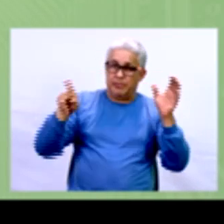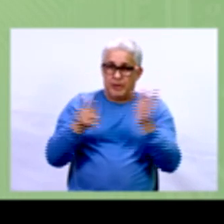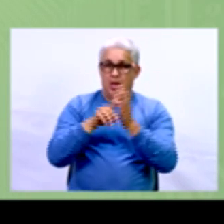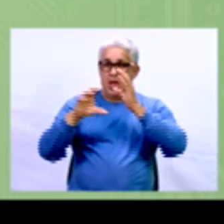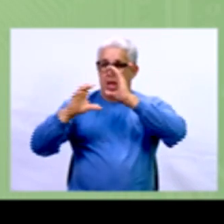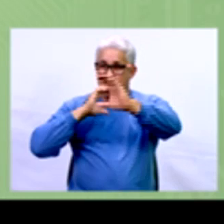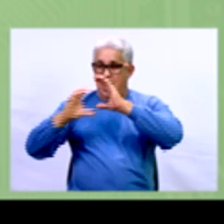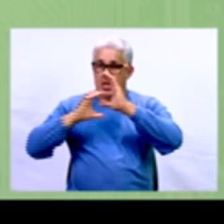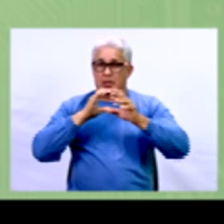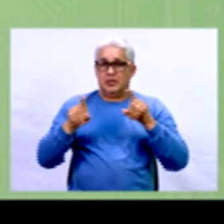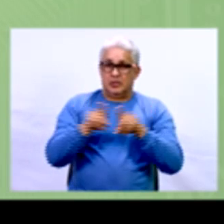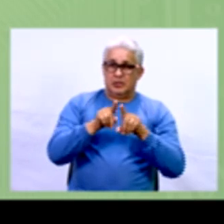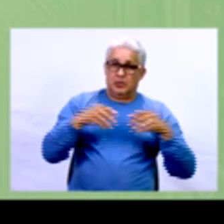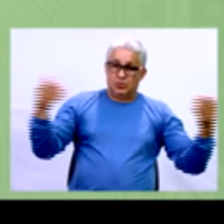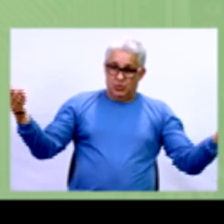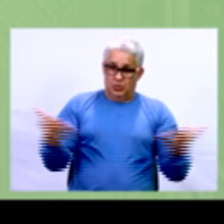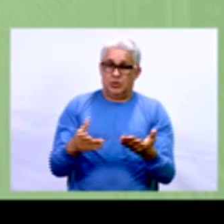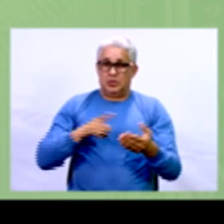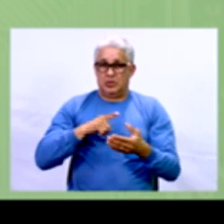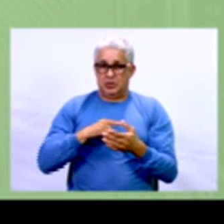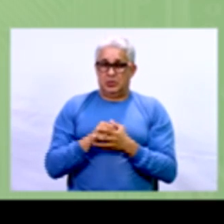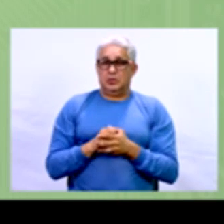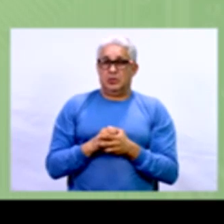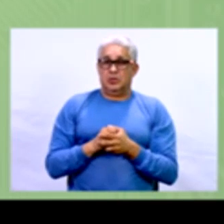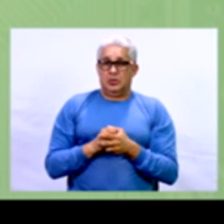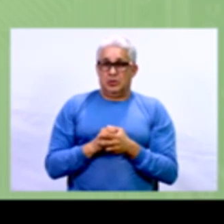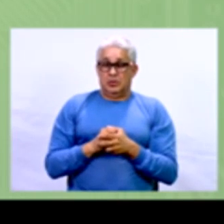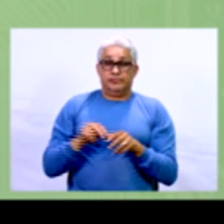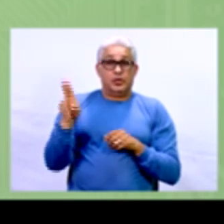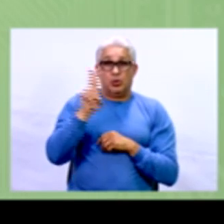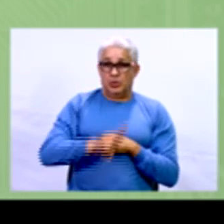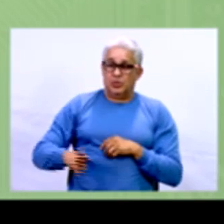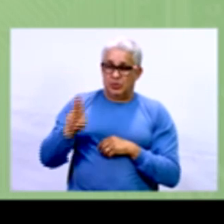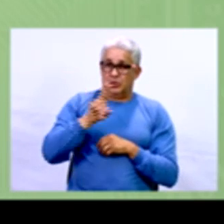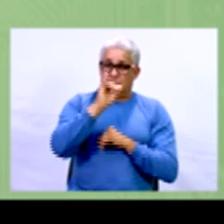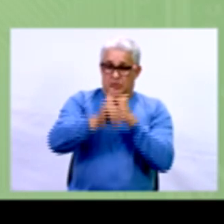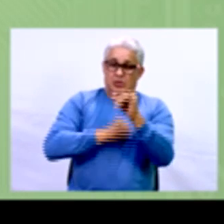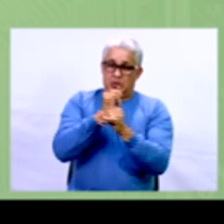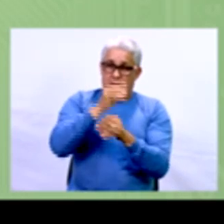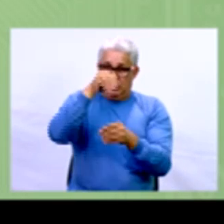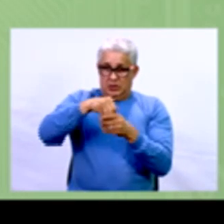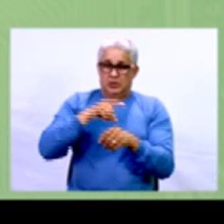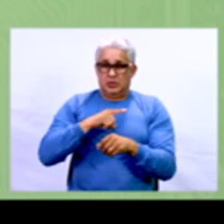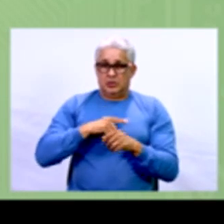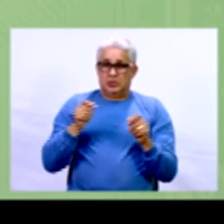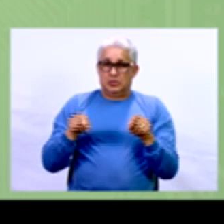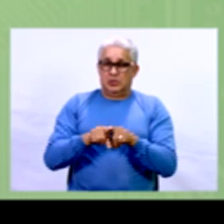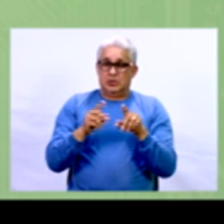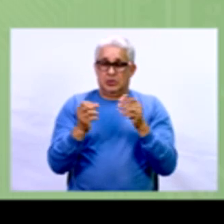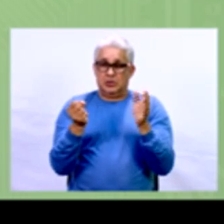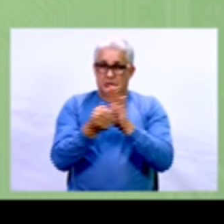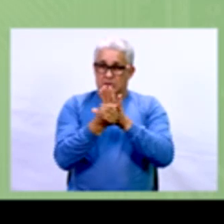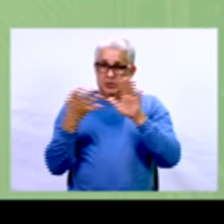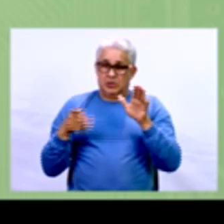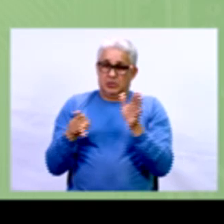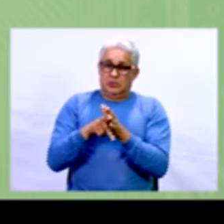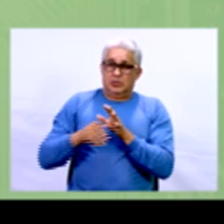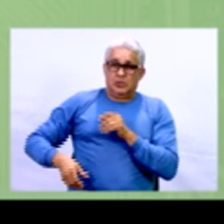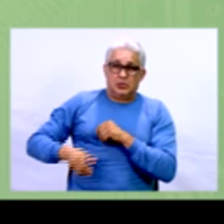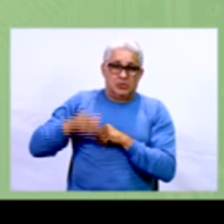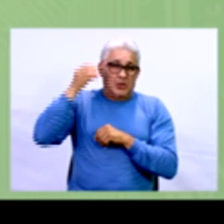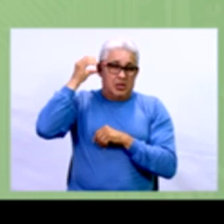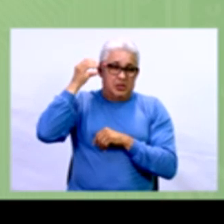comunicação. Atualmente, é um recurso muito utilizado na internet, em aplicativos para